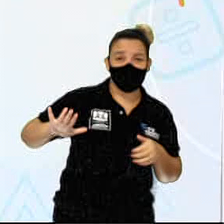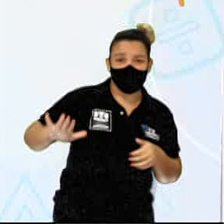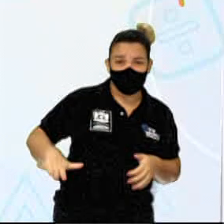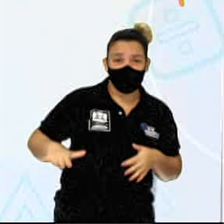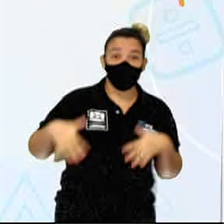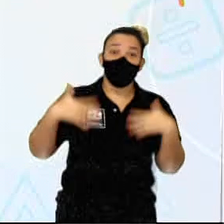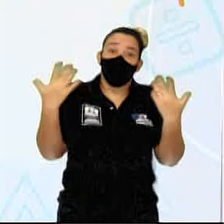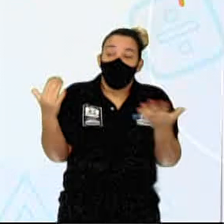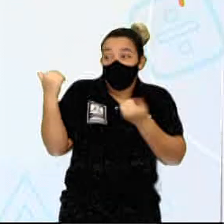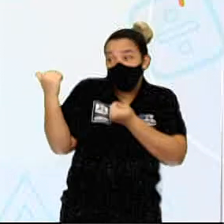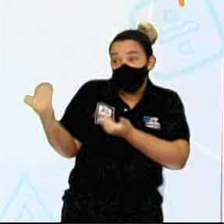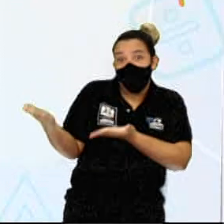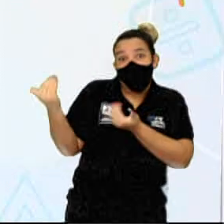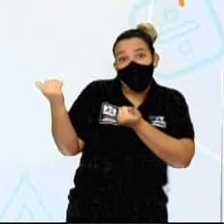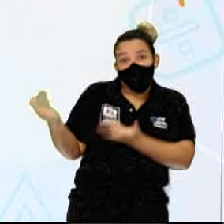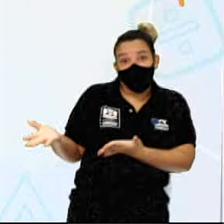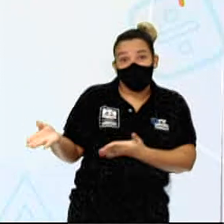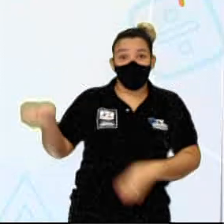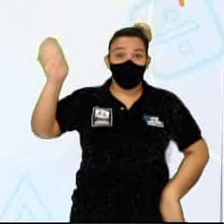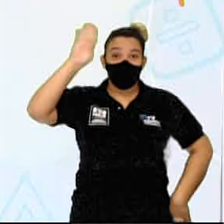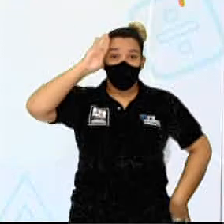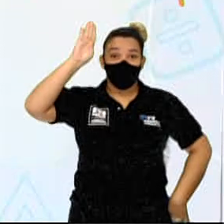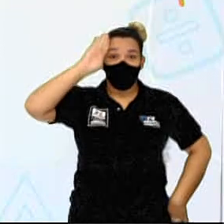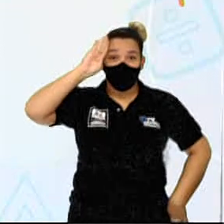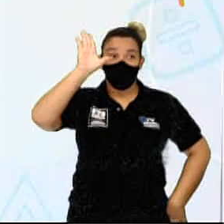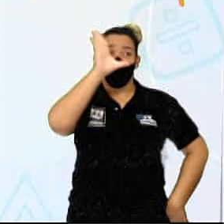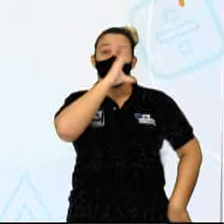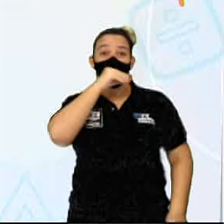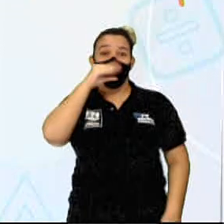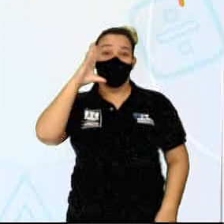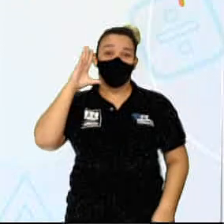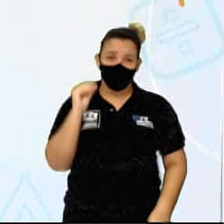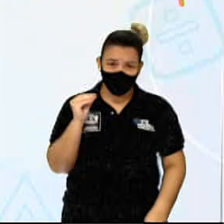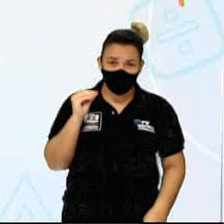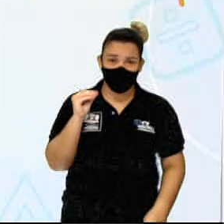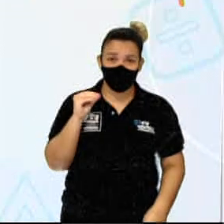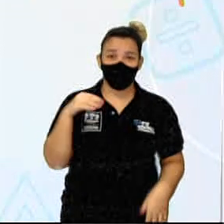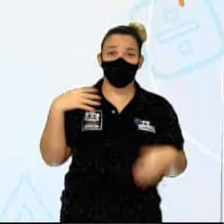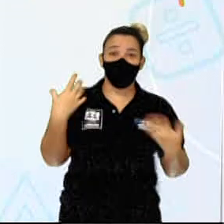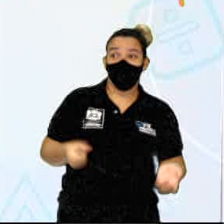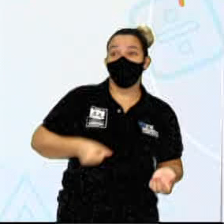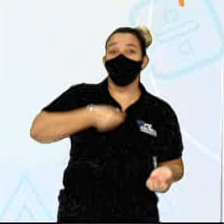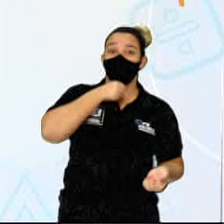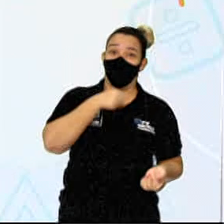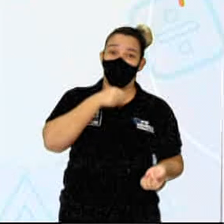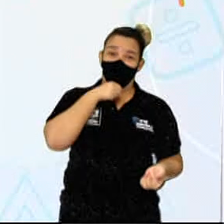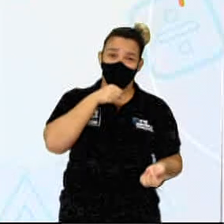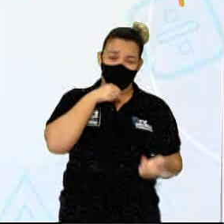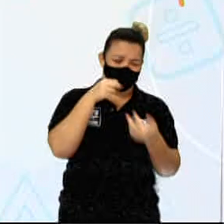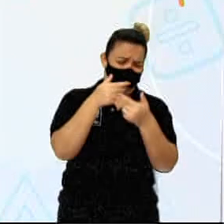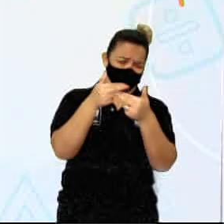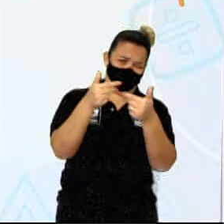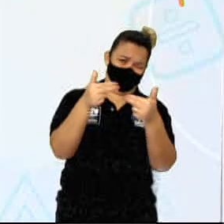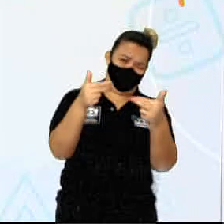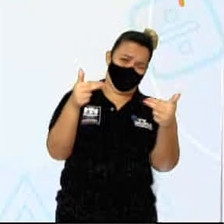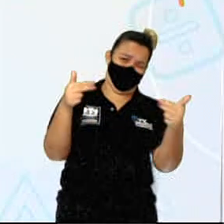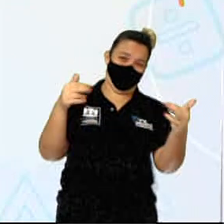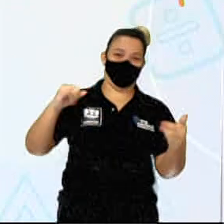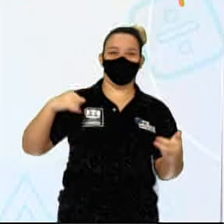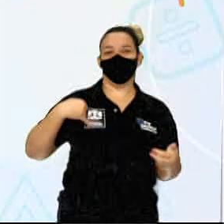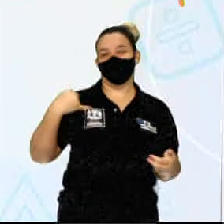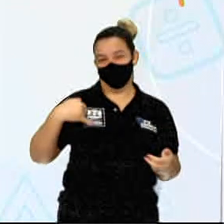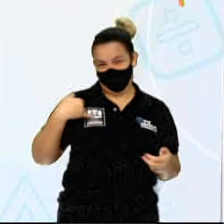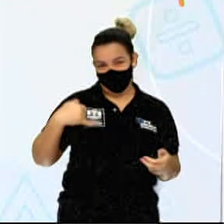soldado, atrás do soldado um homem adulto e ao lado do soldado um ancião com um cajado na mão. Então aí está dizendo